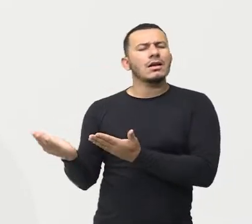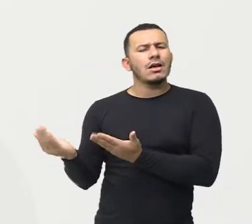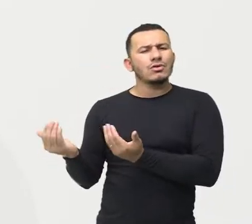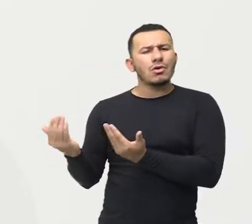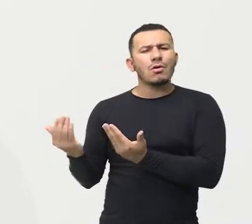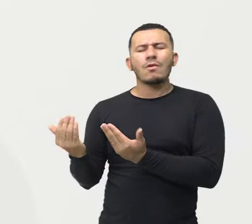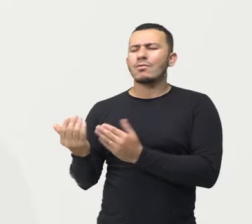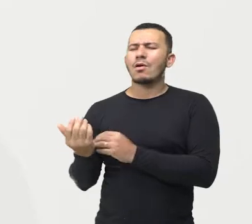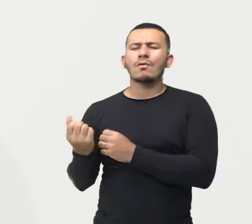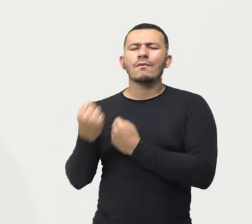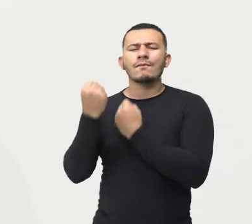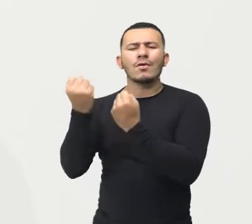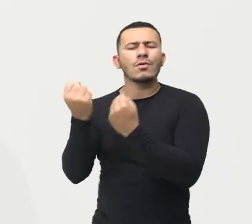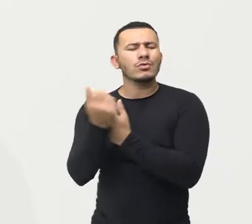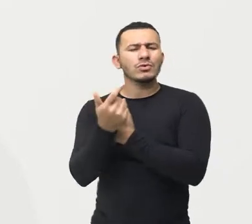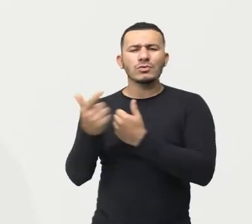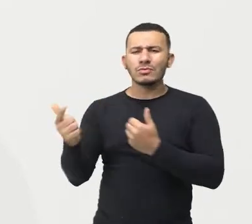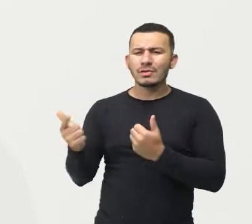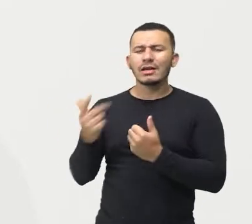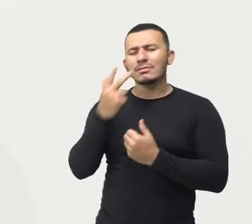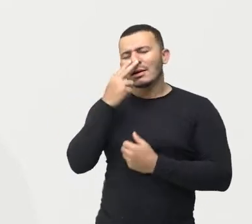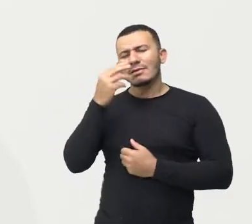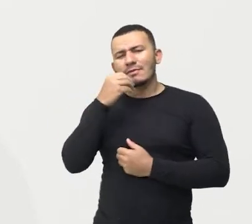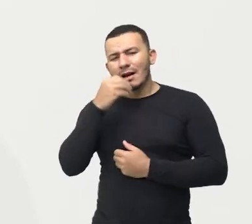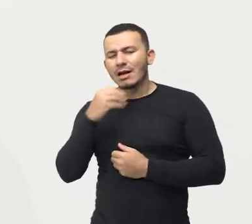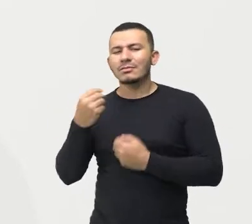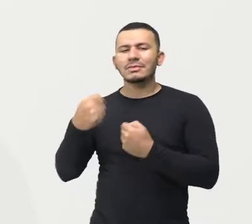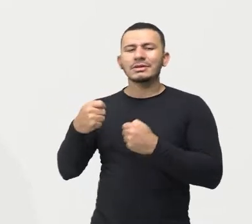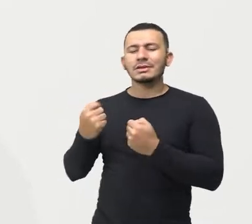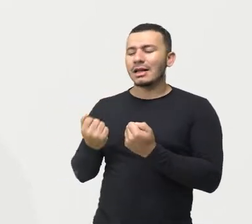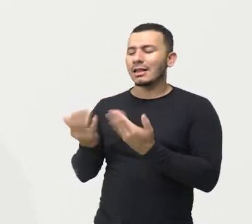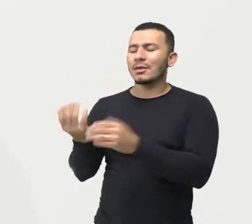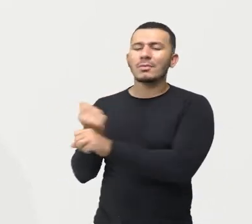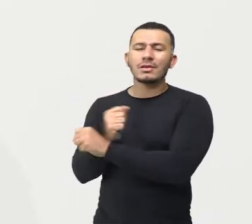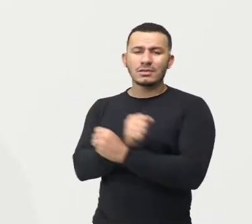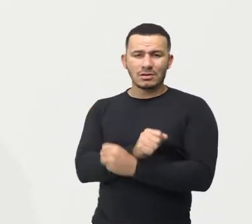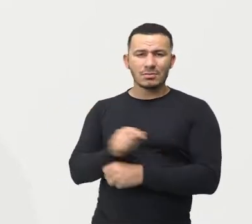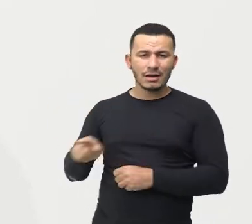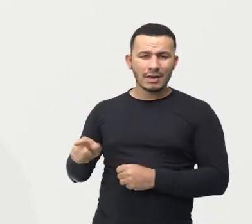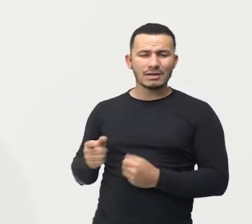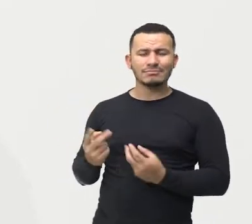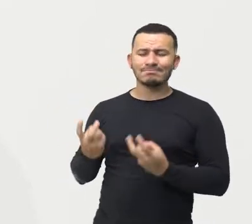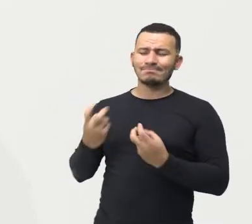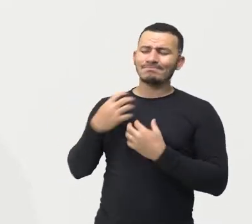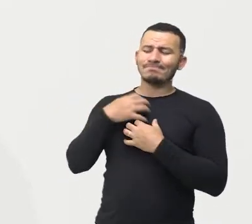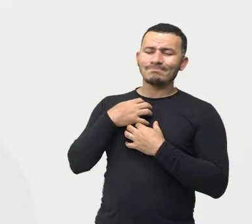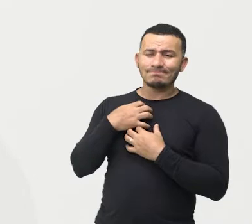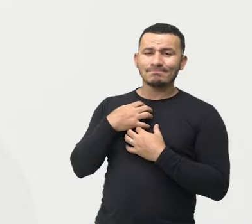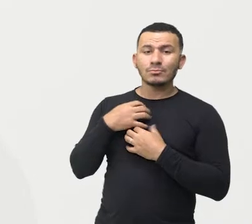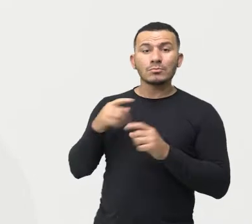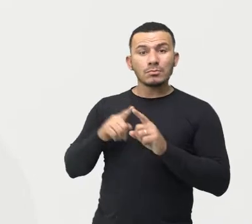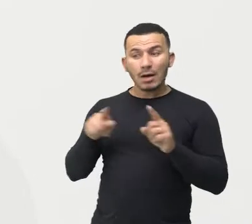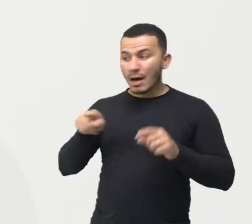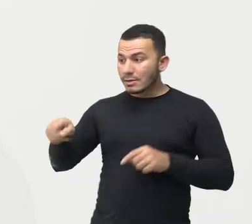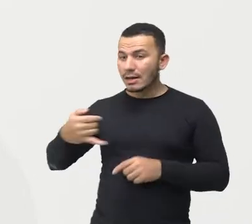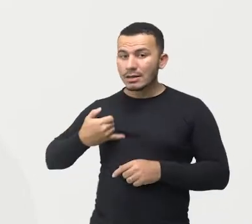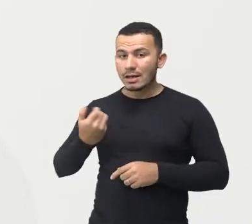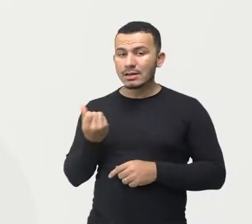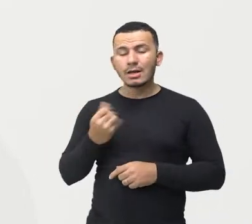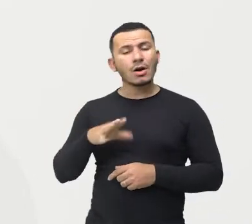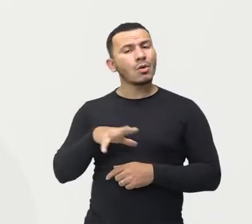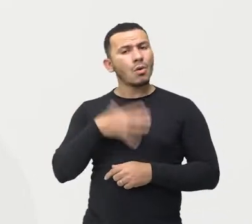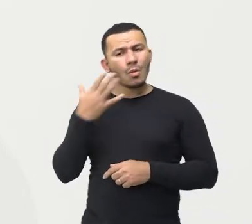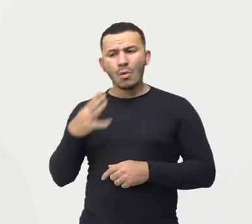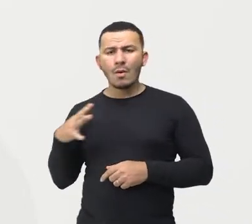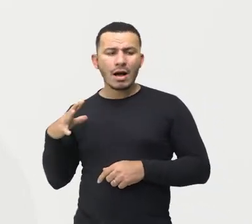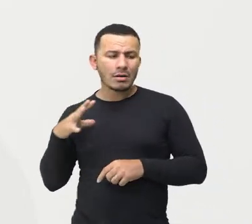jovem, indefeso, muitas vezes, que precisa de proteção. Mas observem que aqui foi a criança de 6